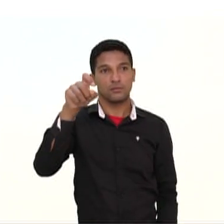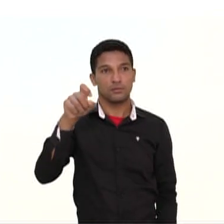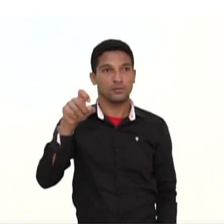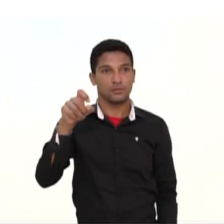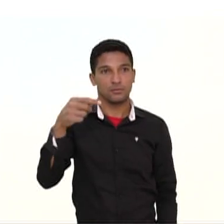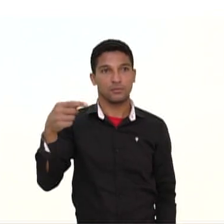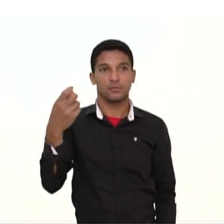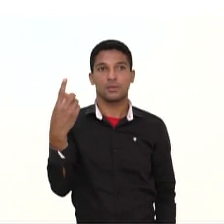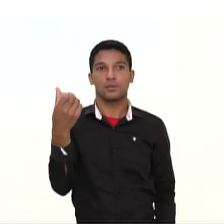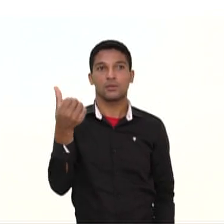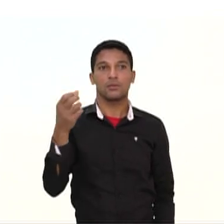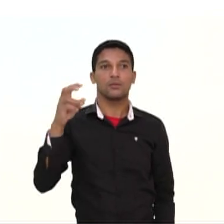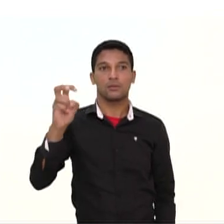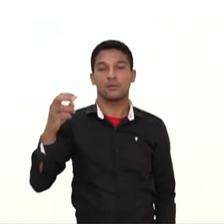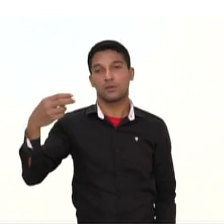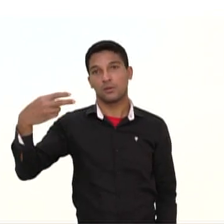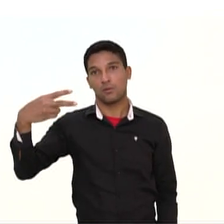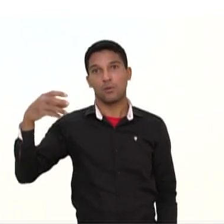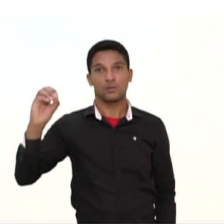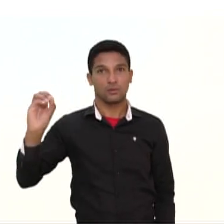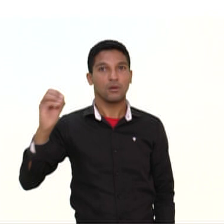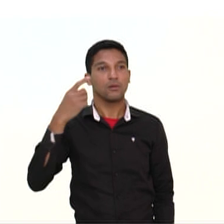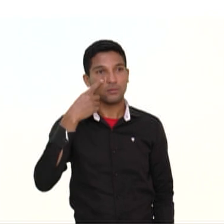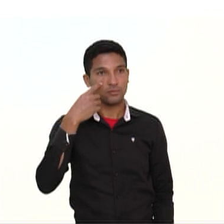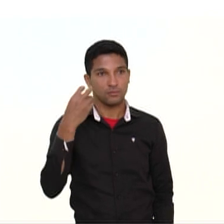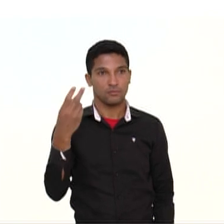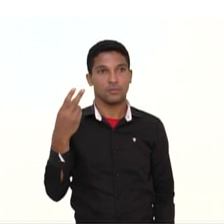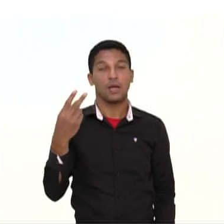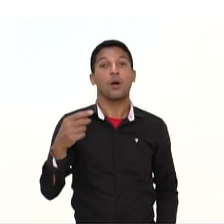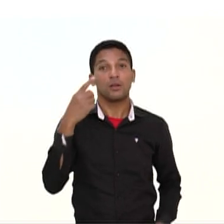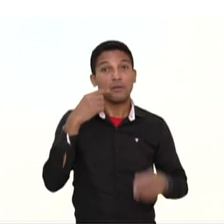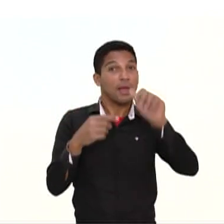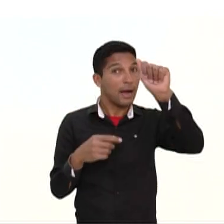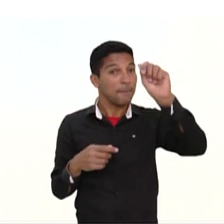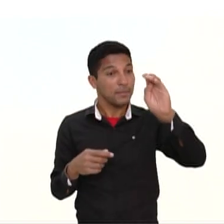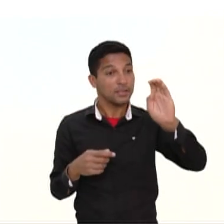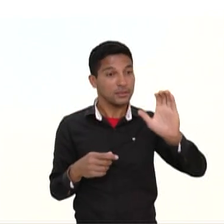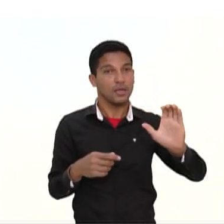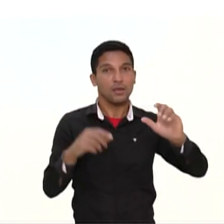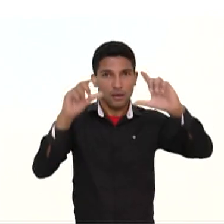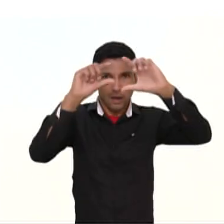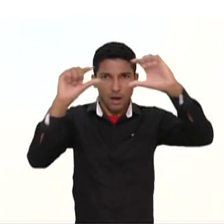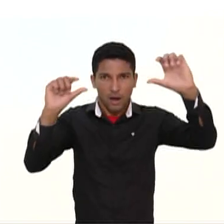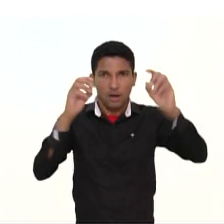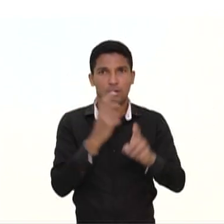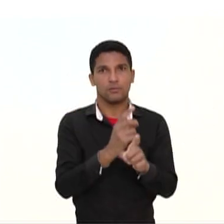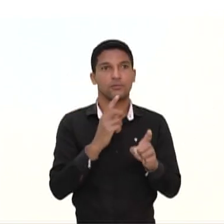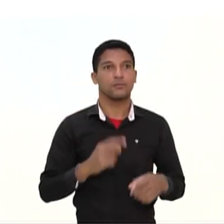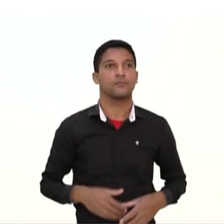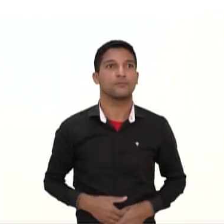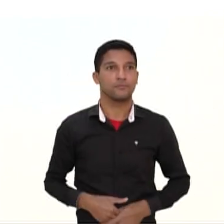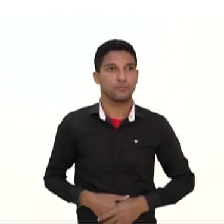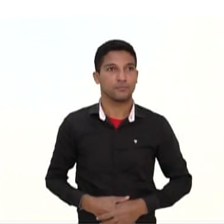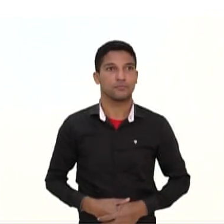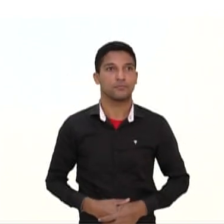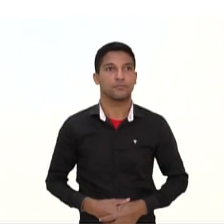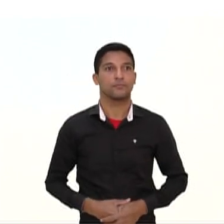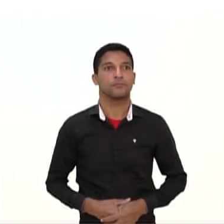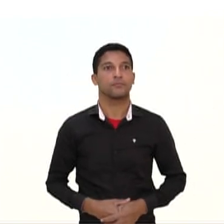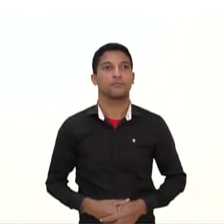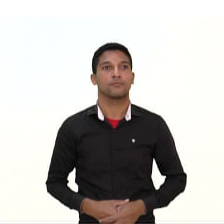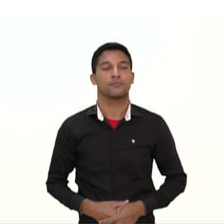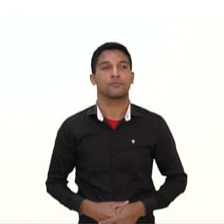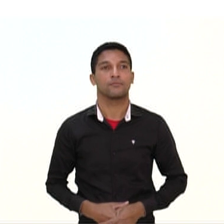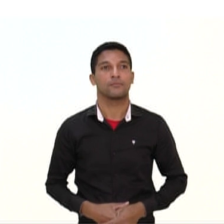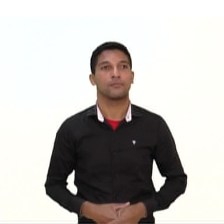é 4, o C é menos 165, ok? Substitui isso lá nas formulazinhas do delta e depois, né,